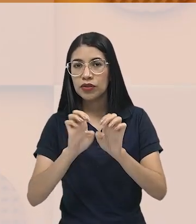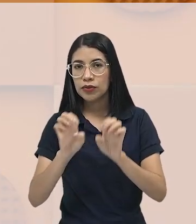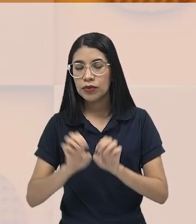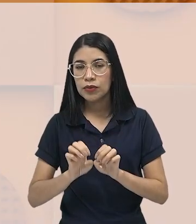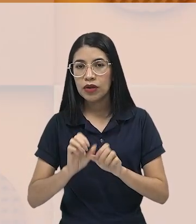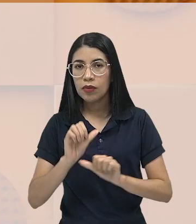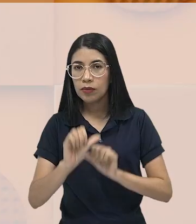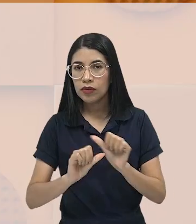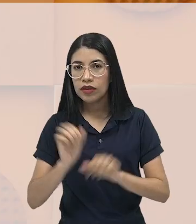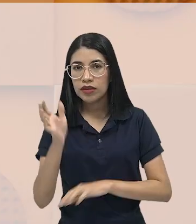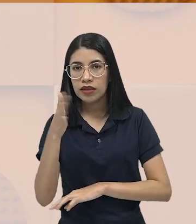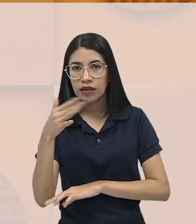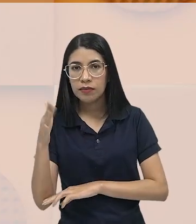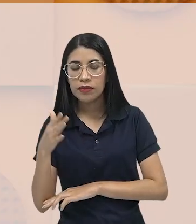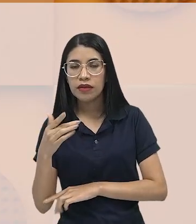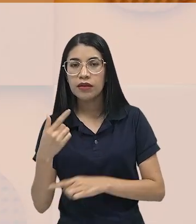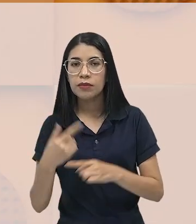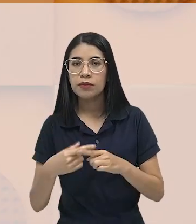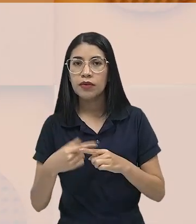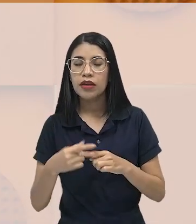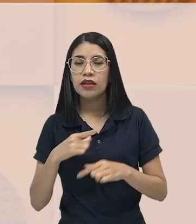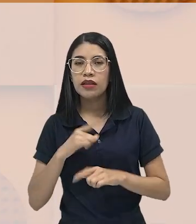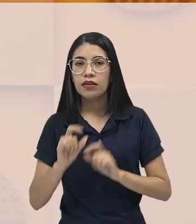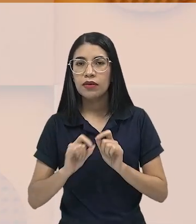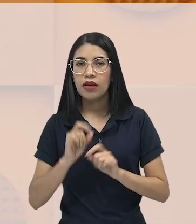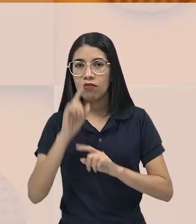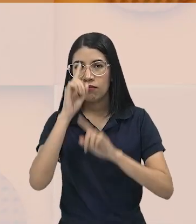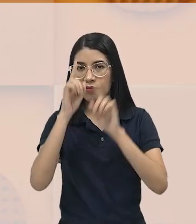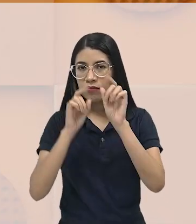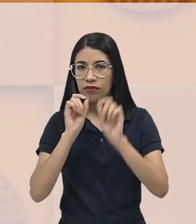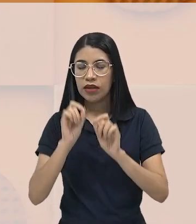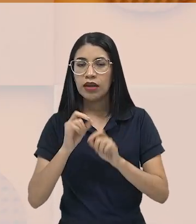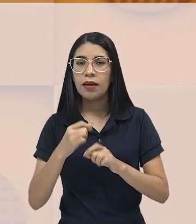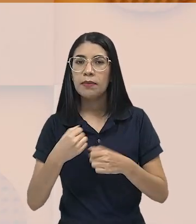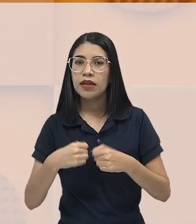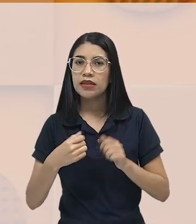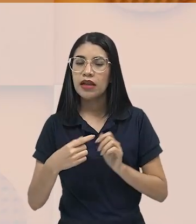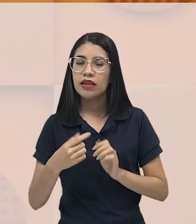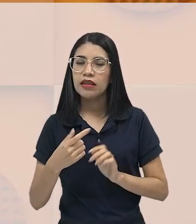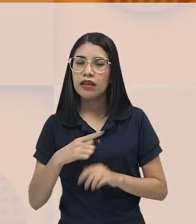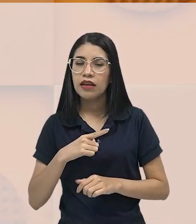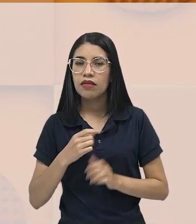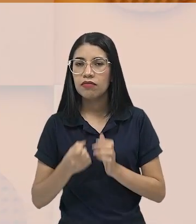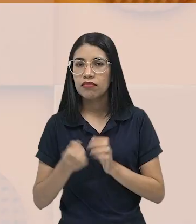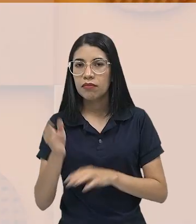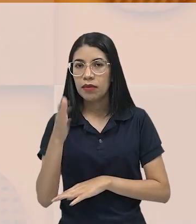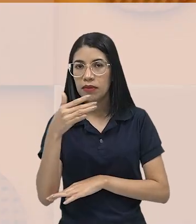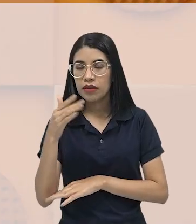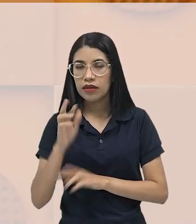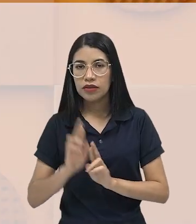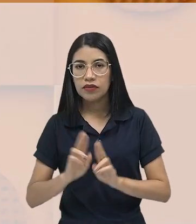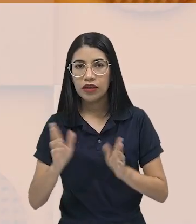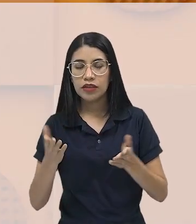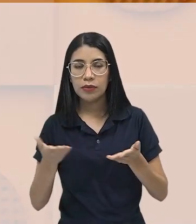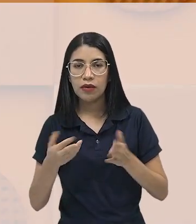da bandeira. Por quê? Porque se tem aquela ideia de, nossa, vamos trazer uma bandeira diferente agora, que o Brasil é república, para que as